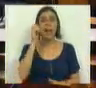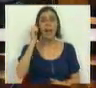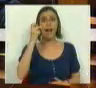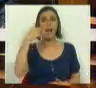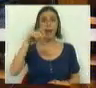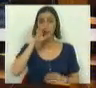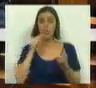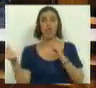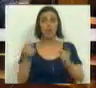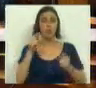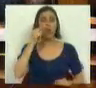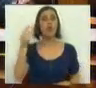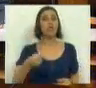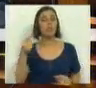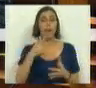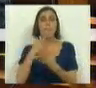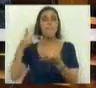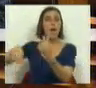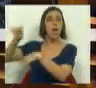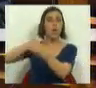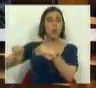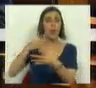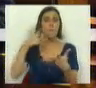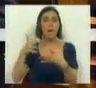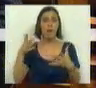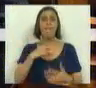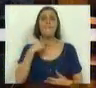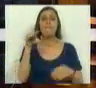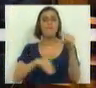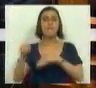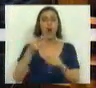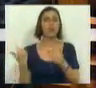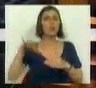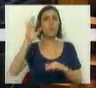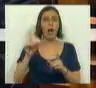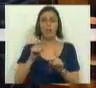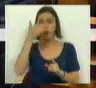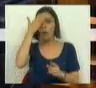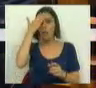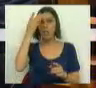se na discussão de especialidade a maioria que tem mais votos nesta casa não